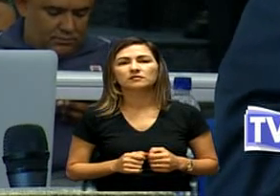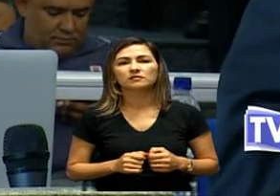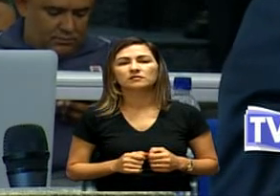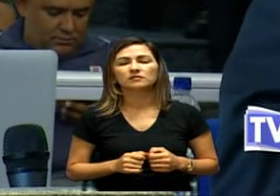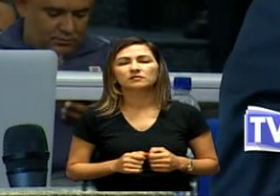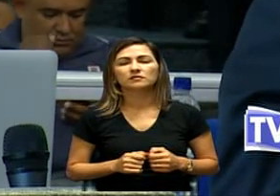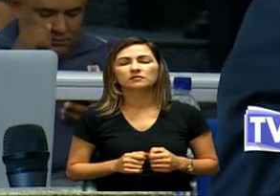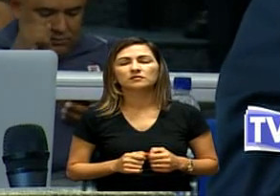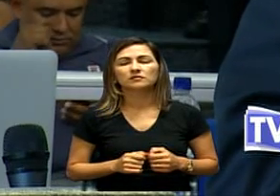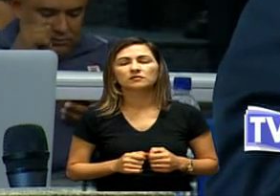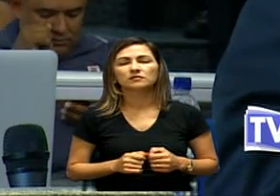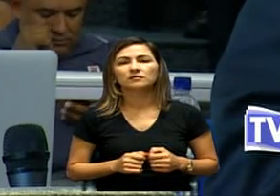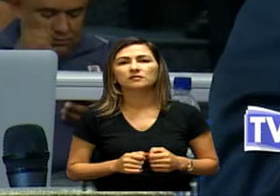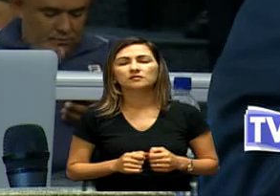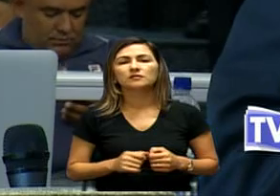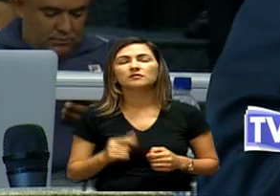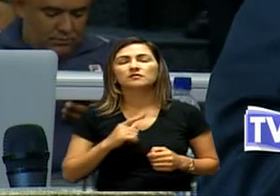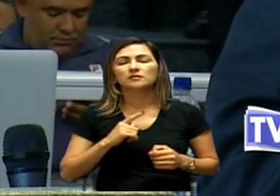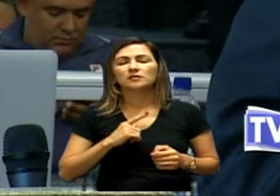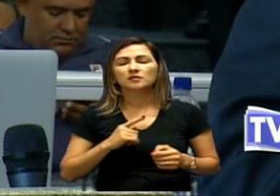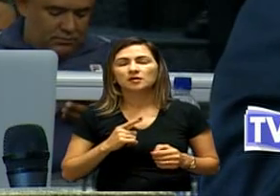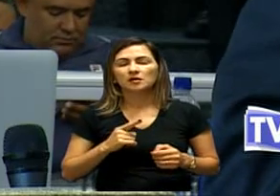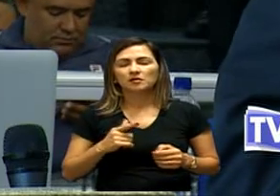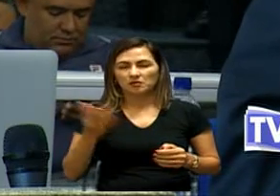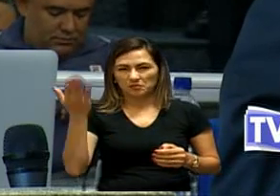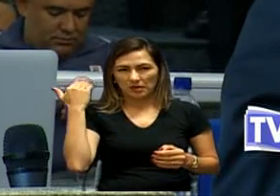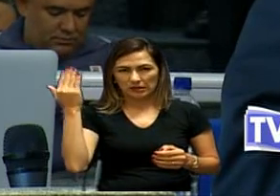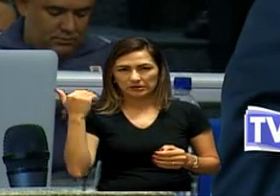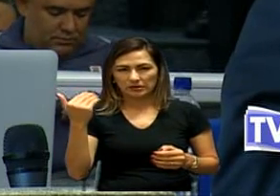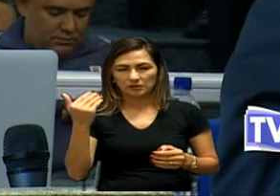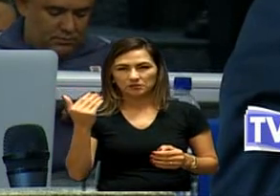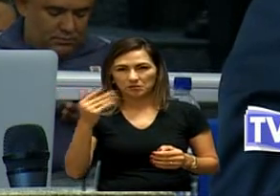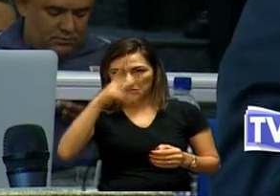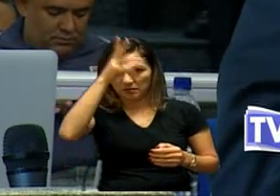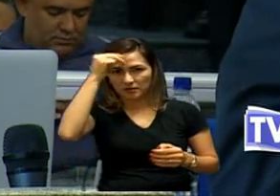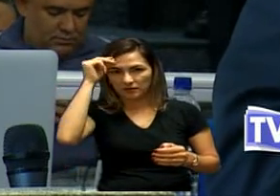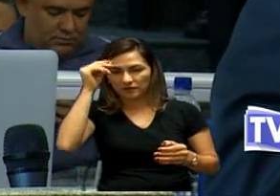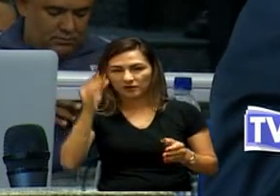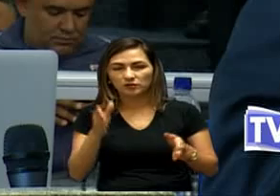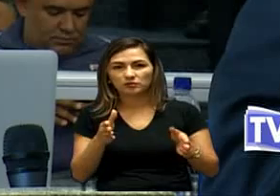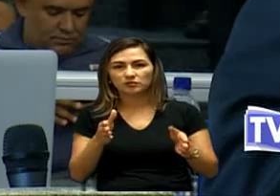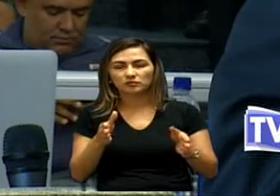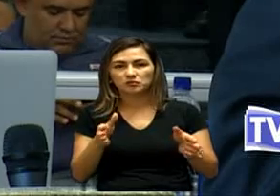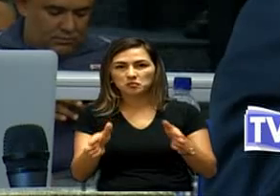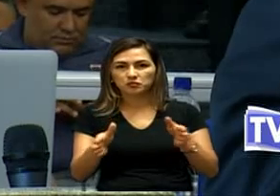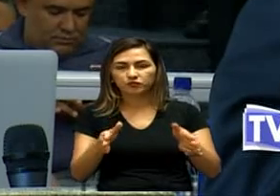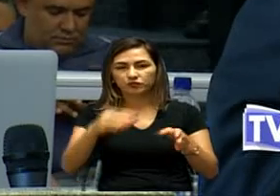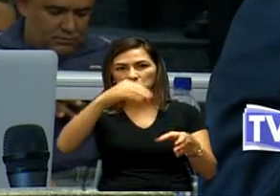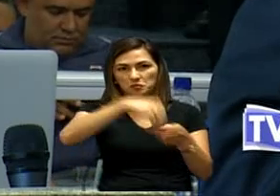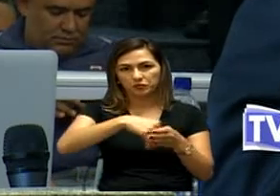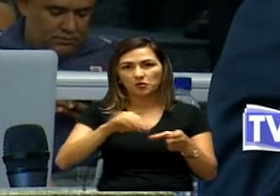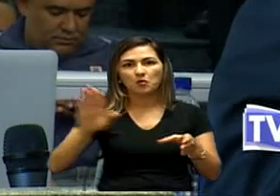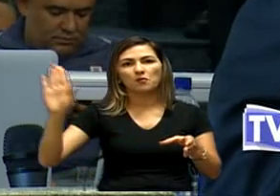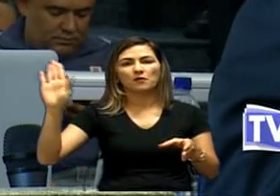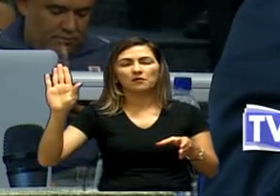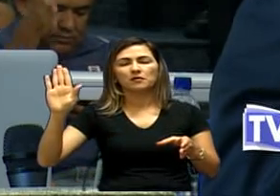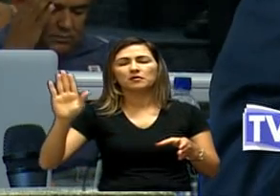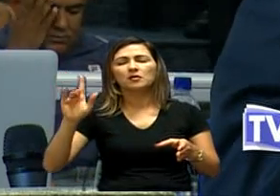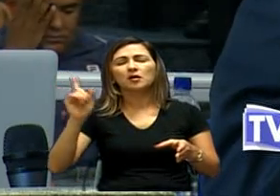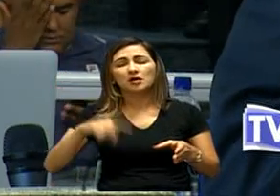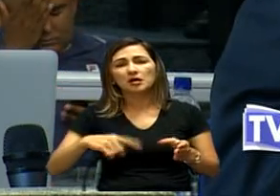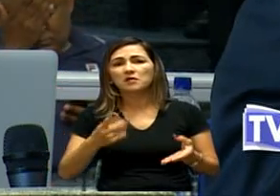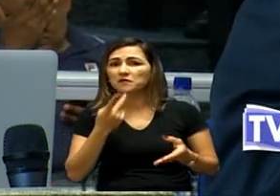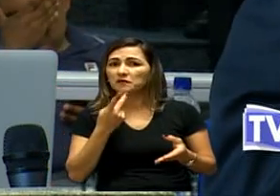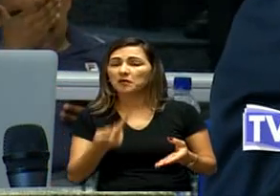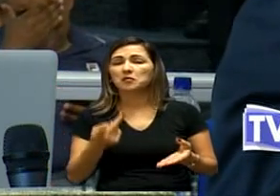Houve, no período de campanha política para prefeito, houve uma discussão sobre muralha eletrônica. Eu não estou vendo isso também. Eu acho muito importante